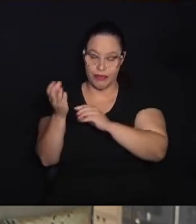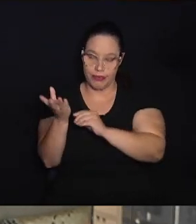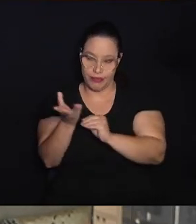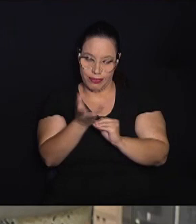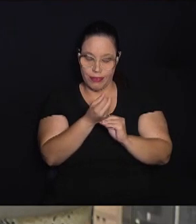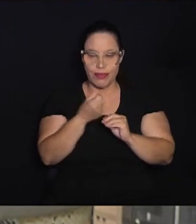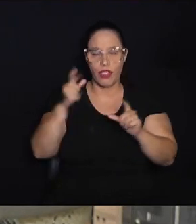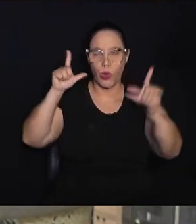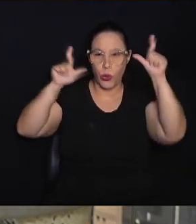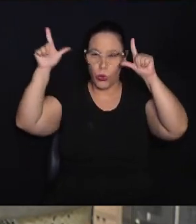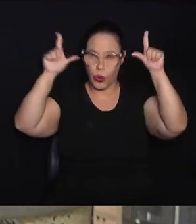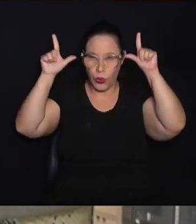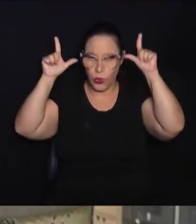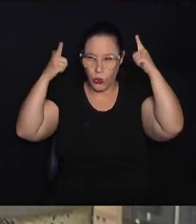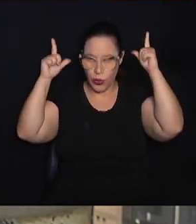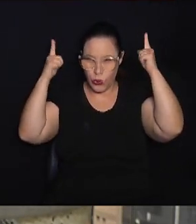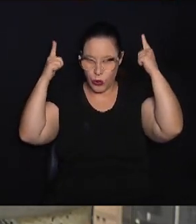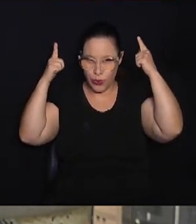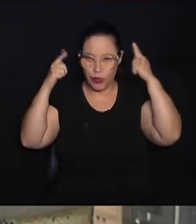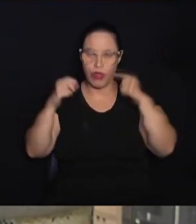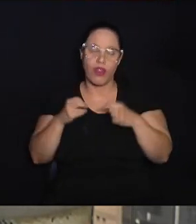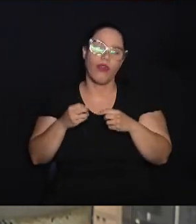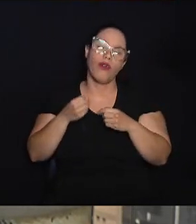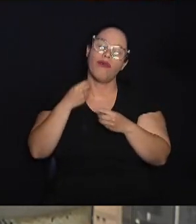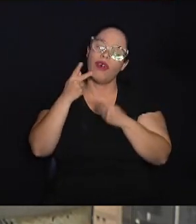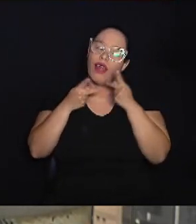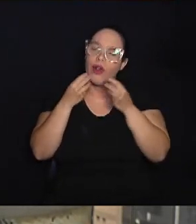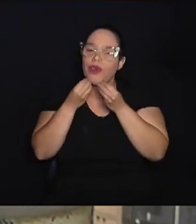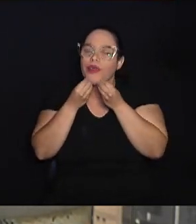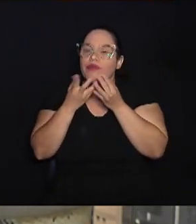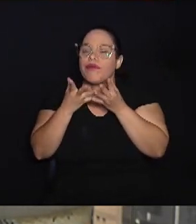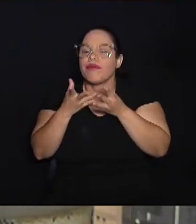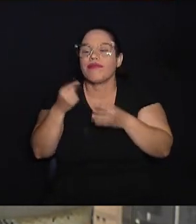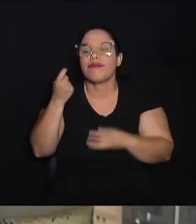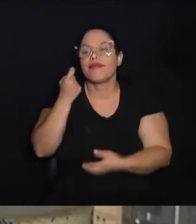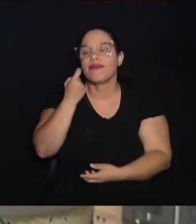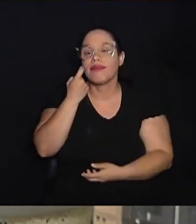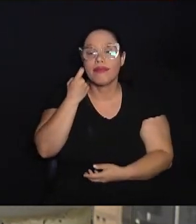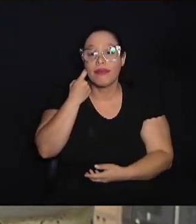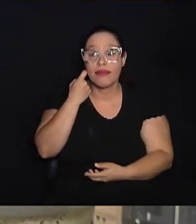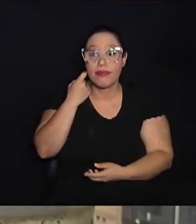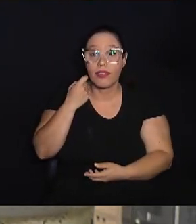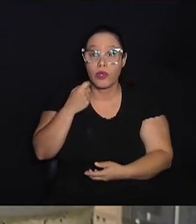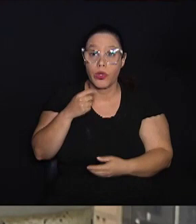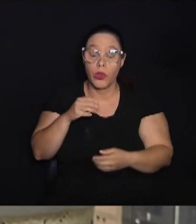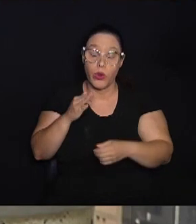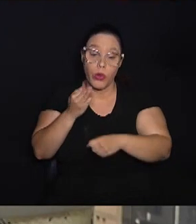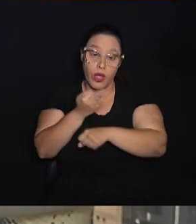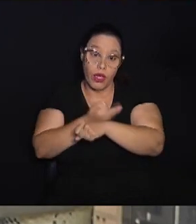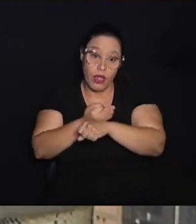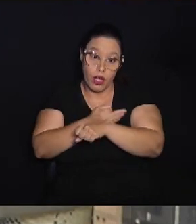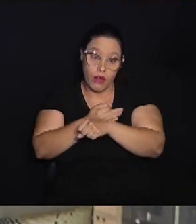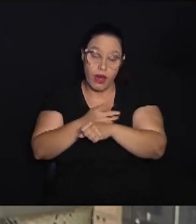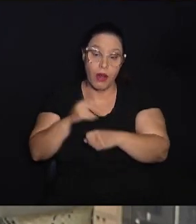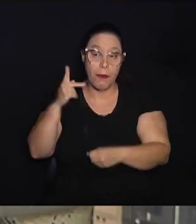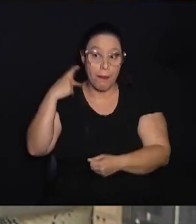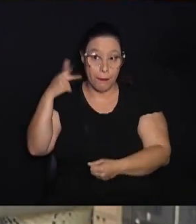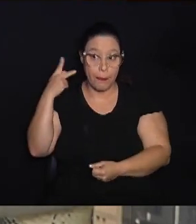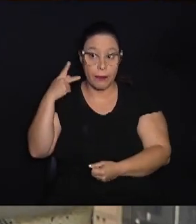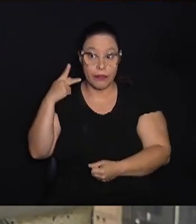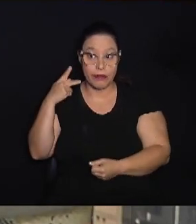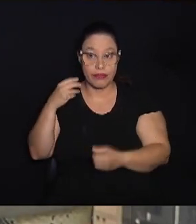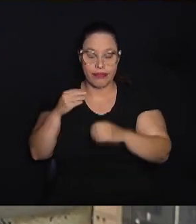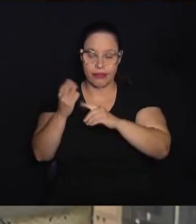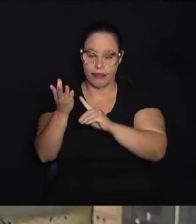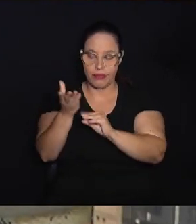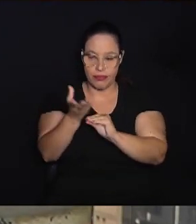sexta é dia de falar de coisa boa toda sexta-feira aqui no recesso parlamentar a gente sempre vai trazer um assunto ligado à arte